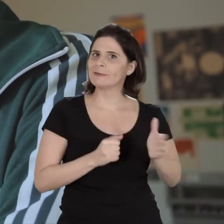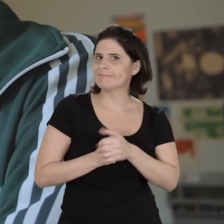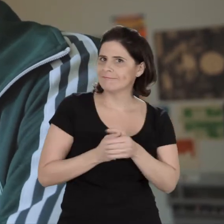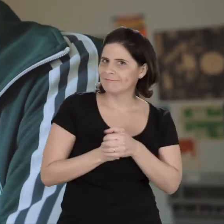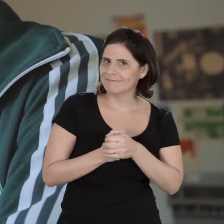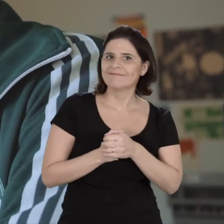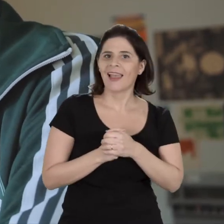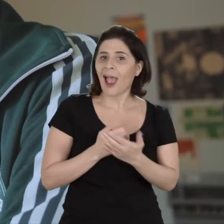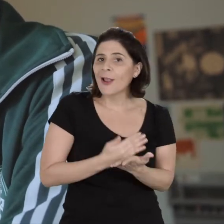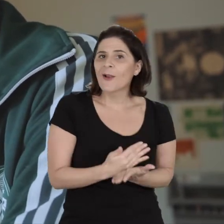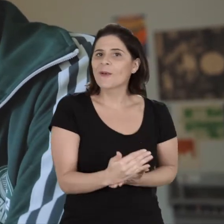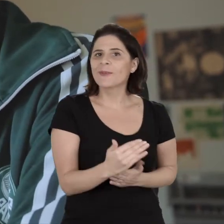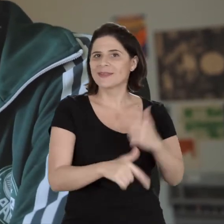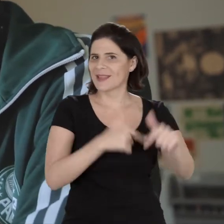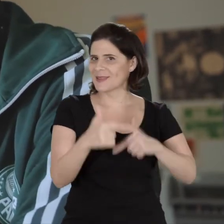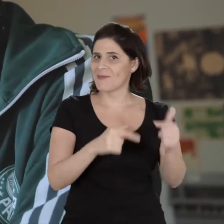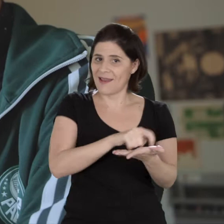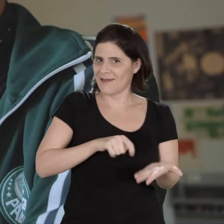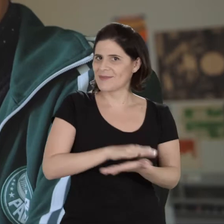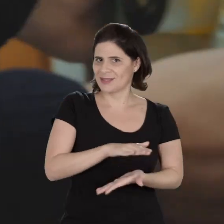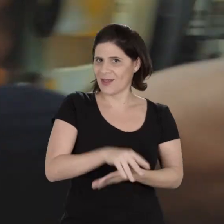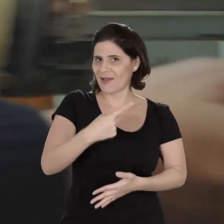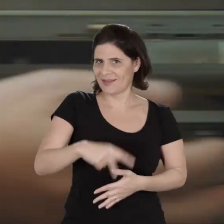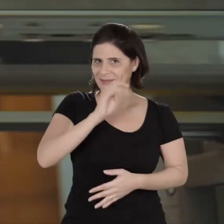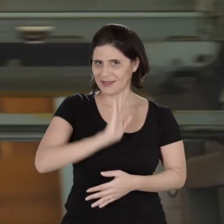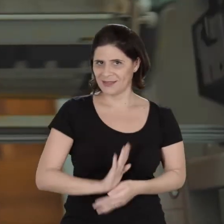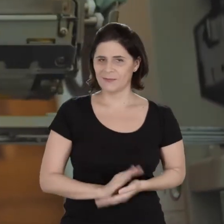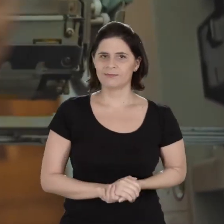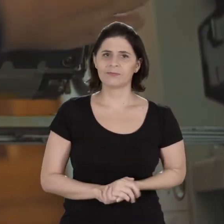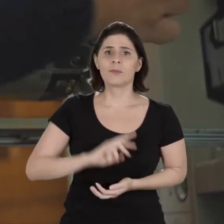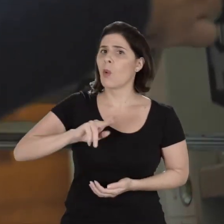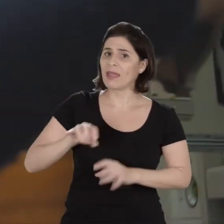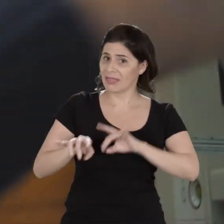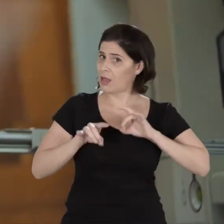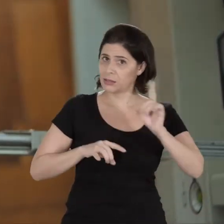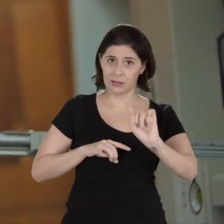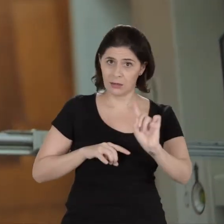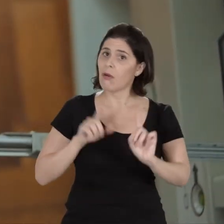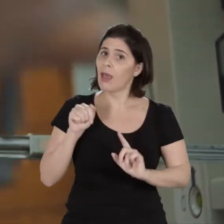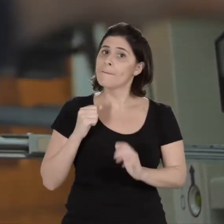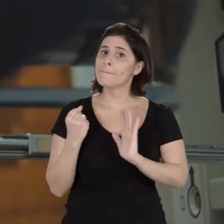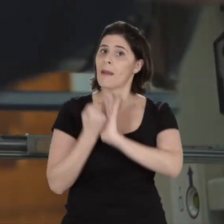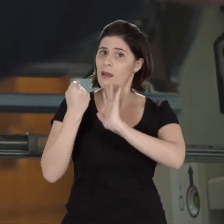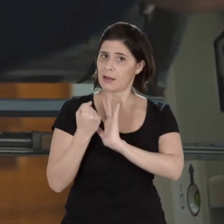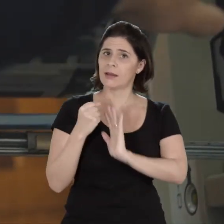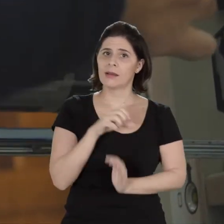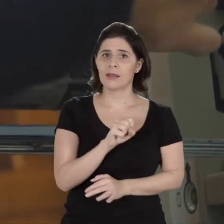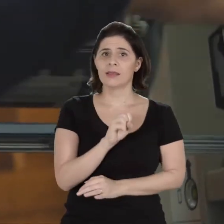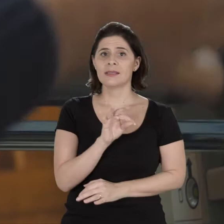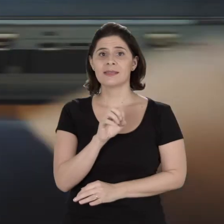contrabando e comecei com essa história das impressões aqui. Risografia não é bem uma técnica, risografia é uma marca. É uma impressão em